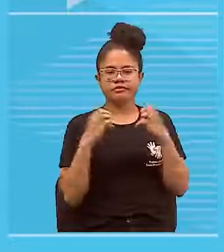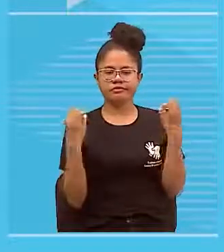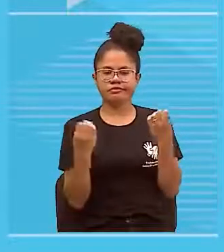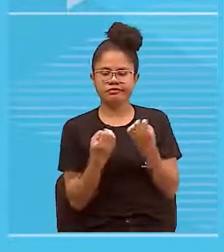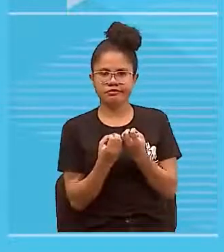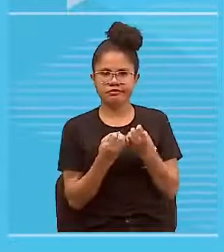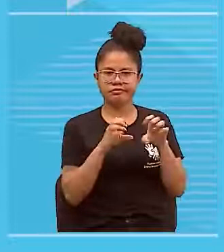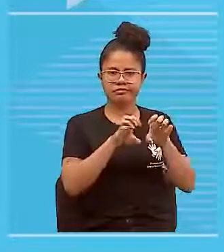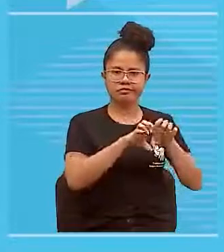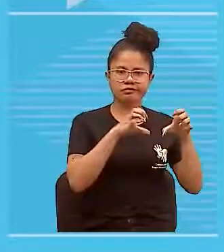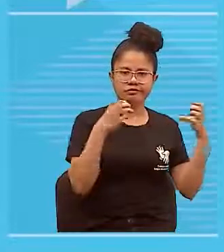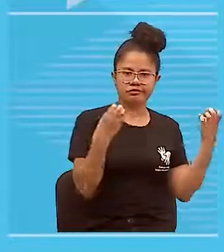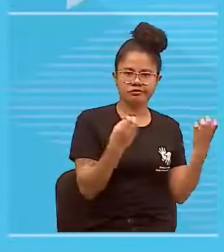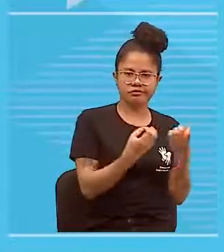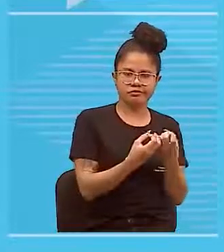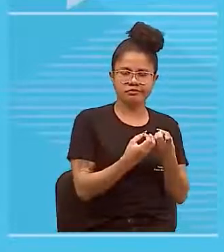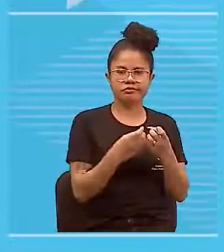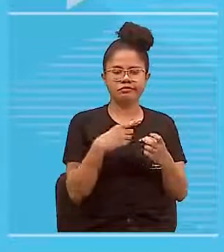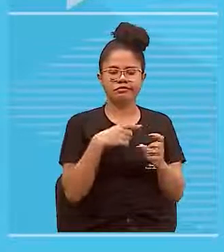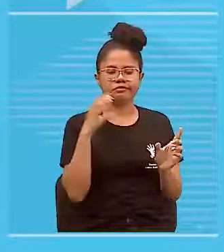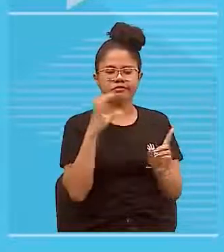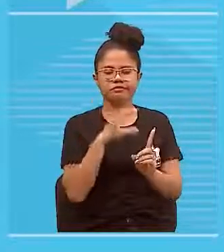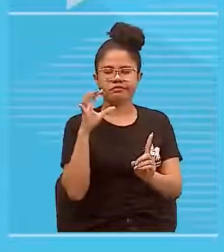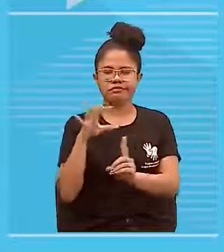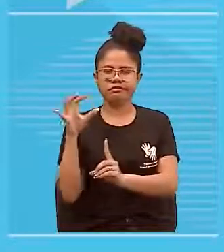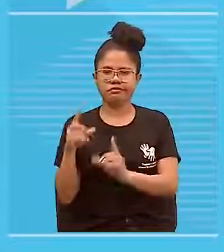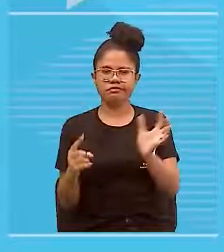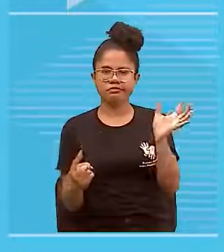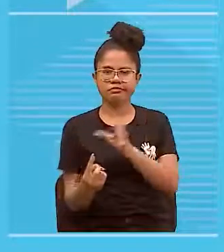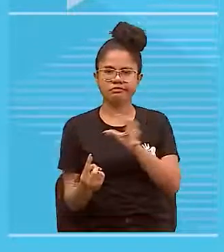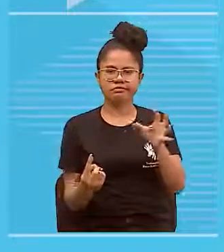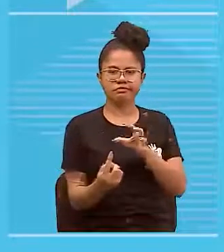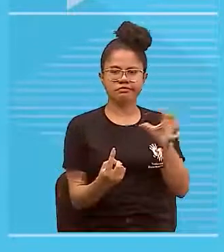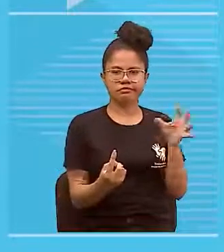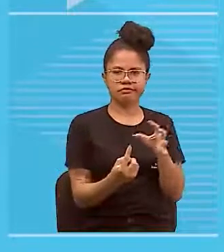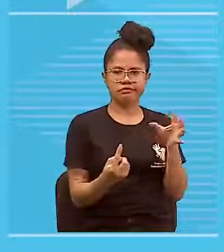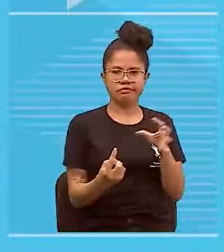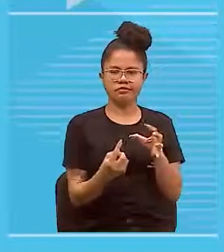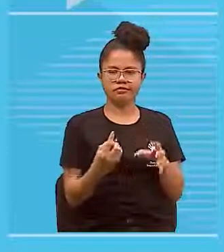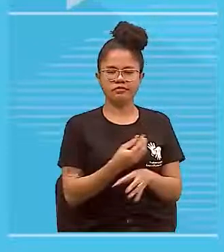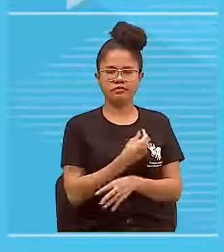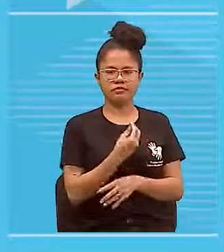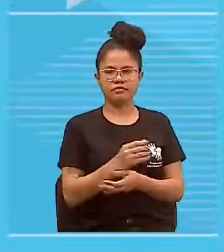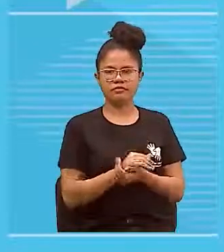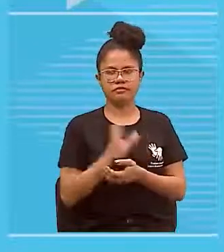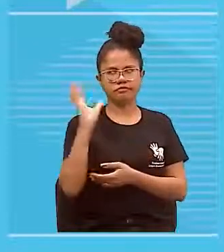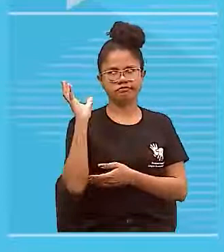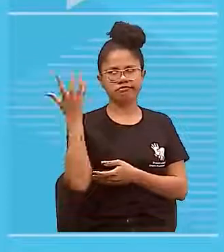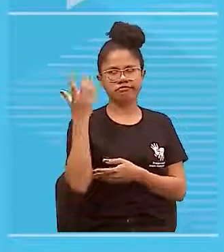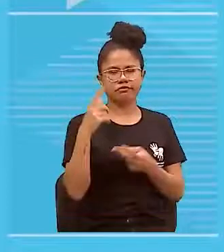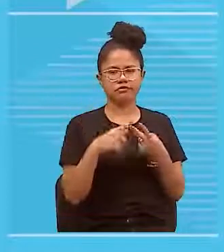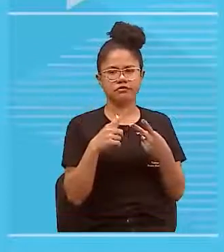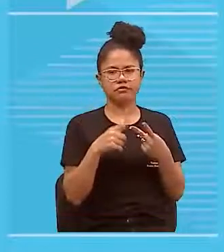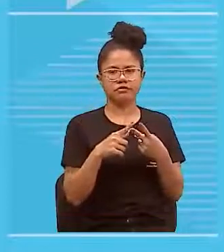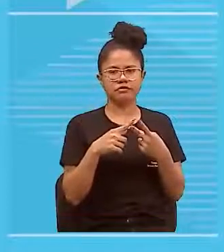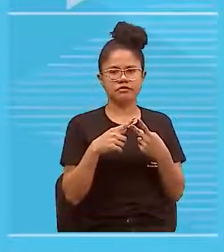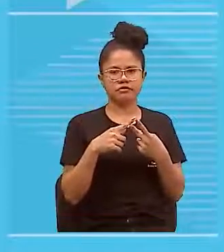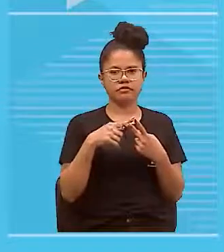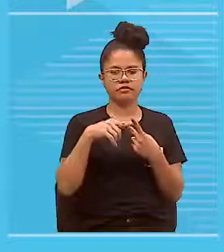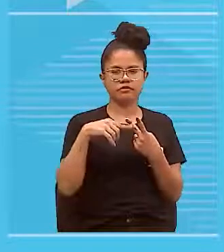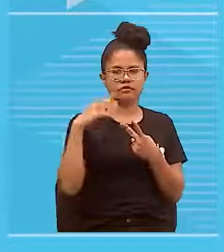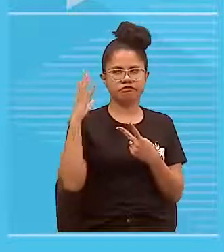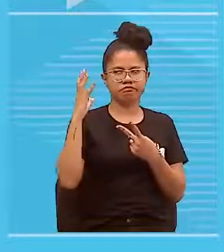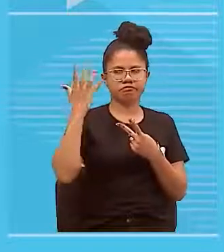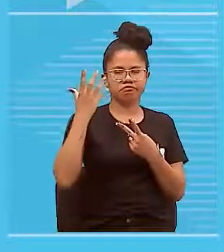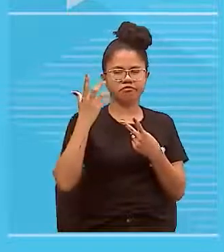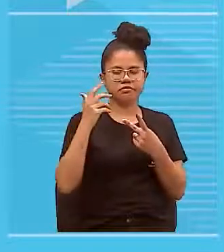essas comunidades têm influências dos fatores abióticos, como o clima, como o tempo, né, as